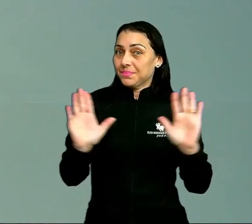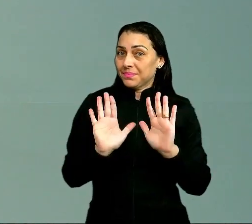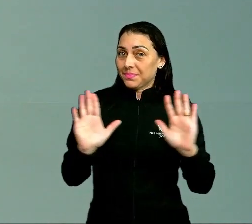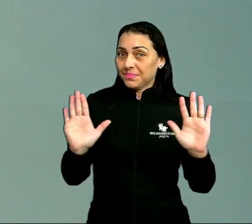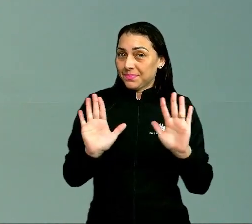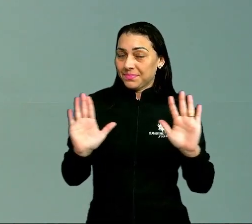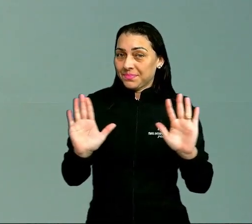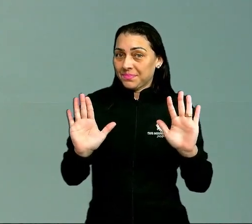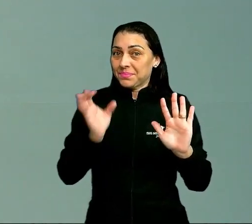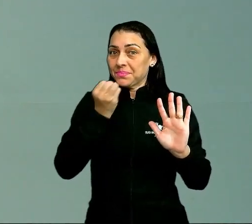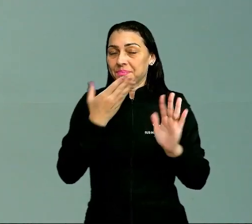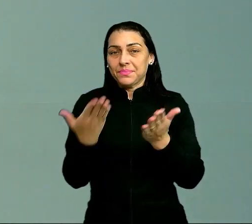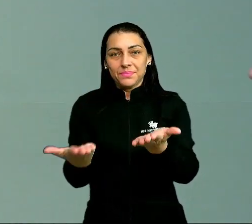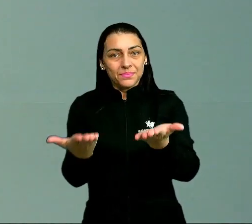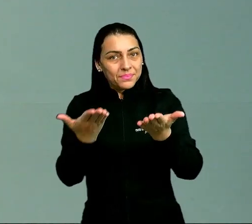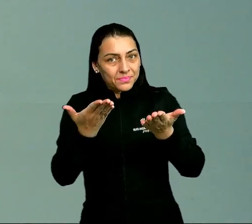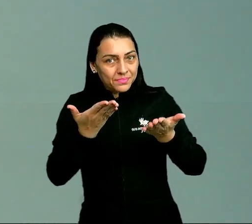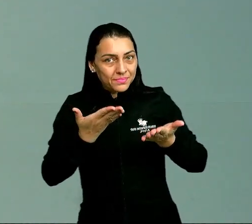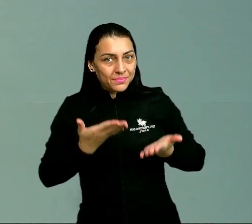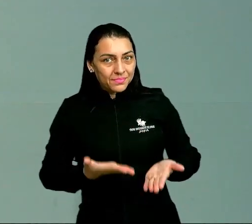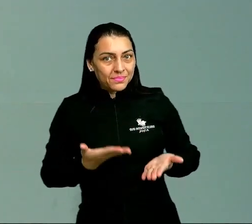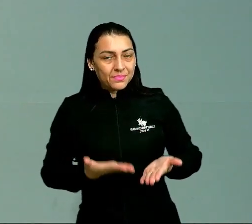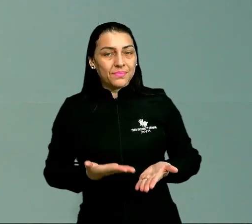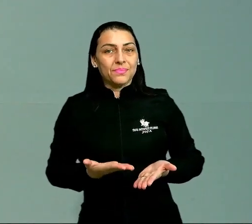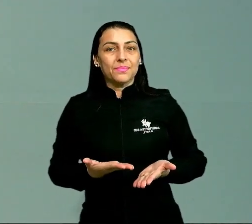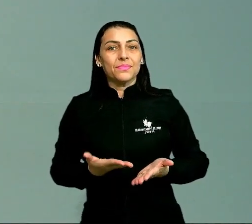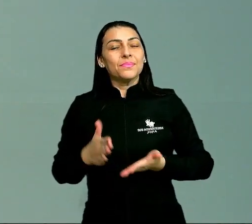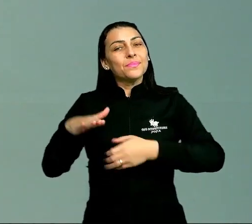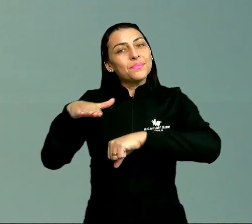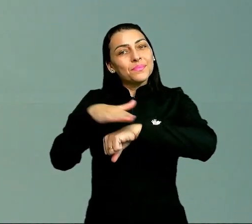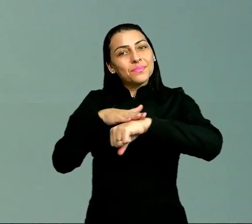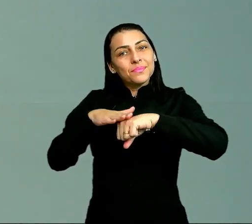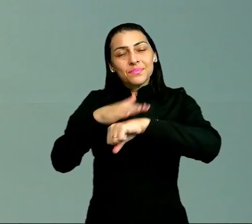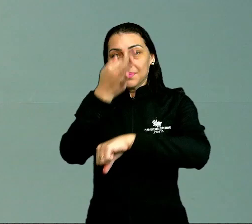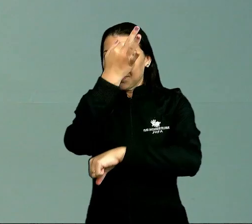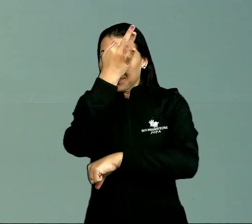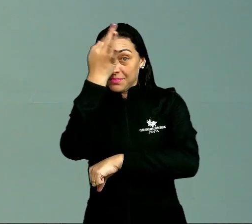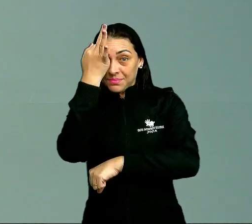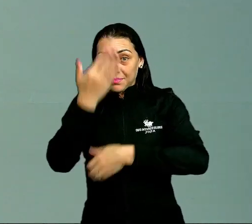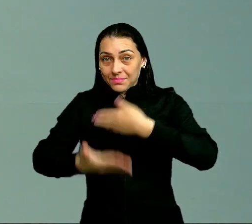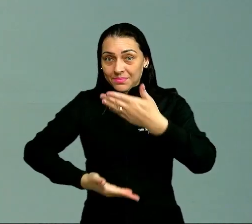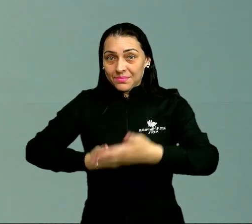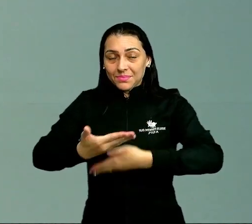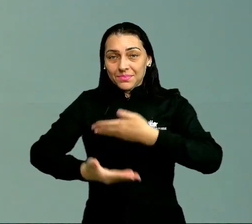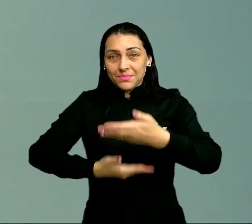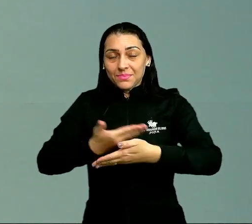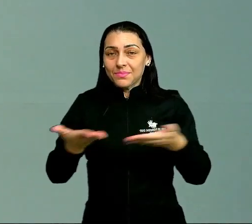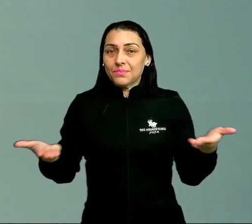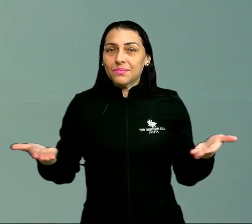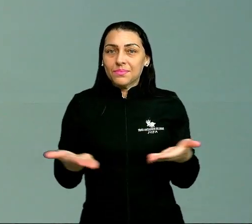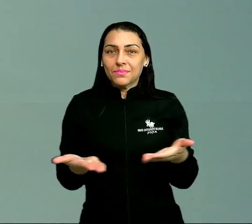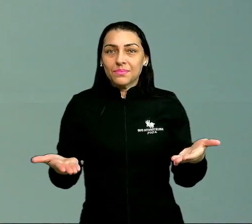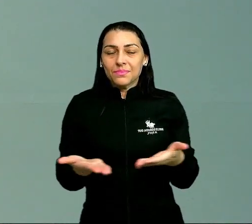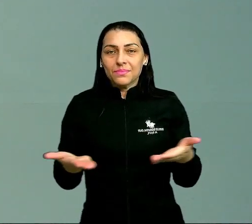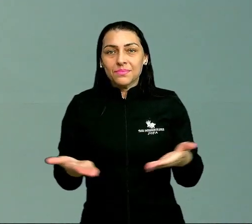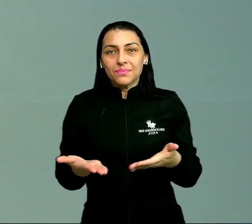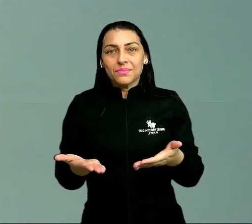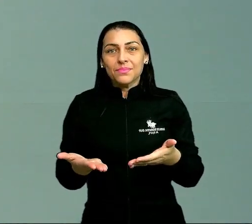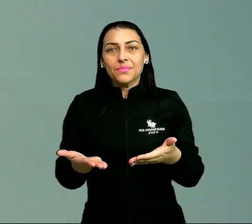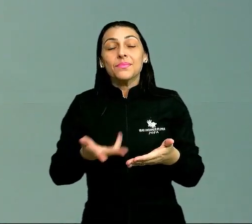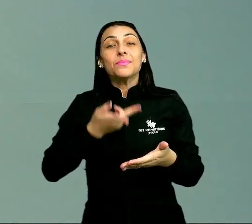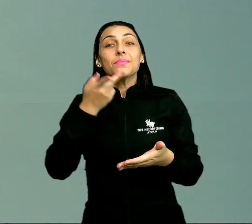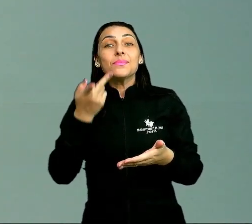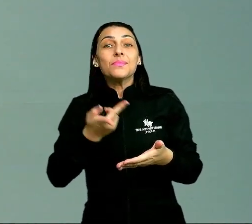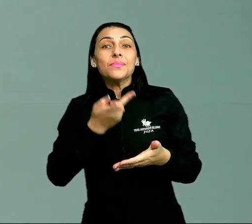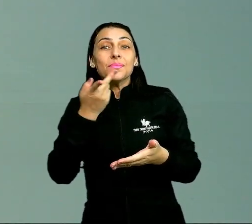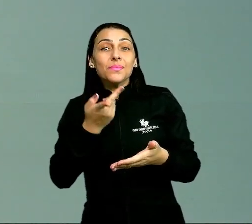Olá, bem-vindas e bem-vindos a mais esse papo filosófico e hoje trataremos de